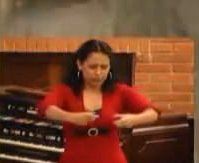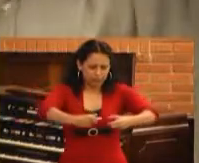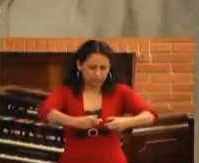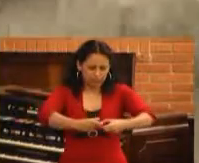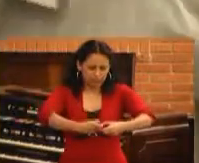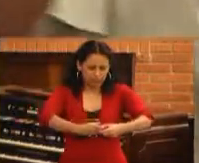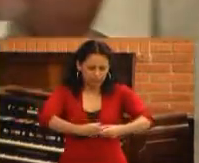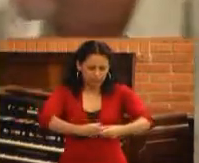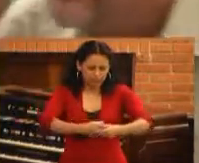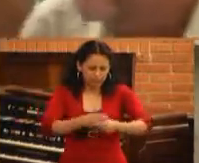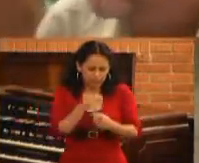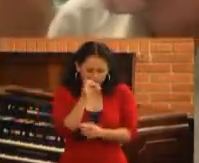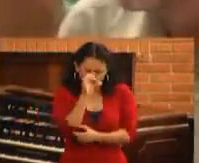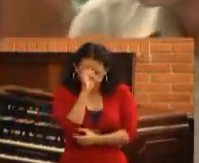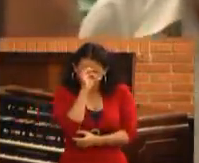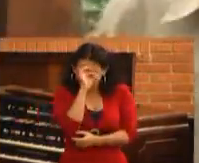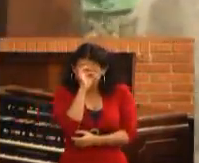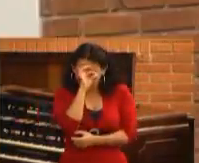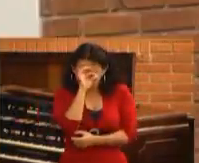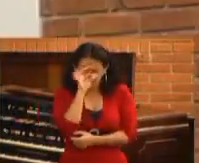e nunca mais apareceu.